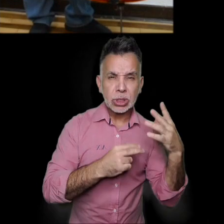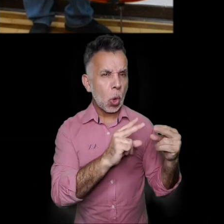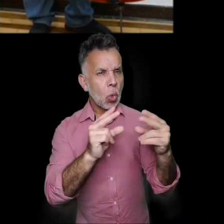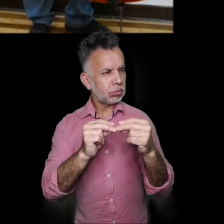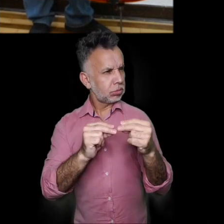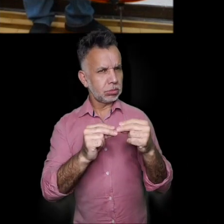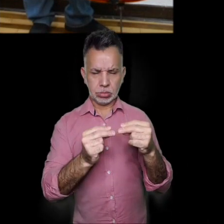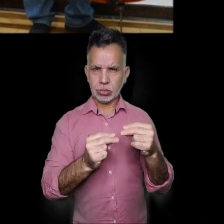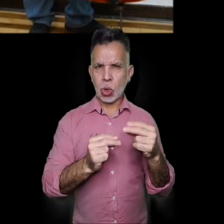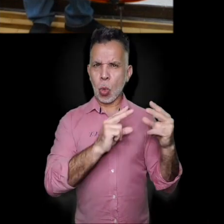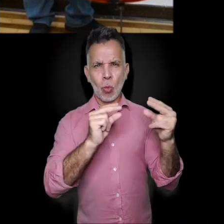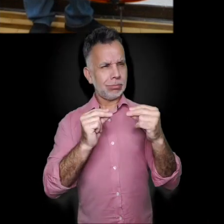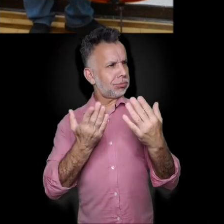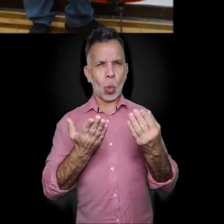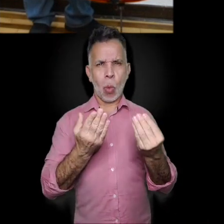social.